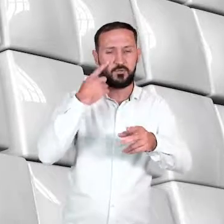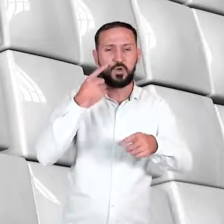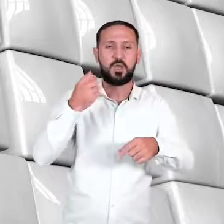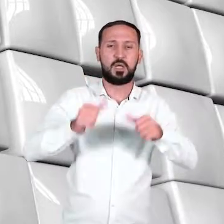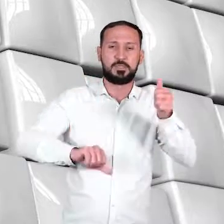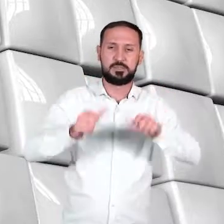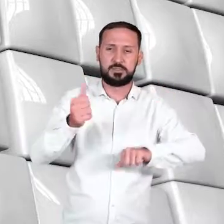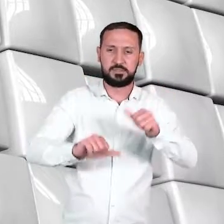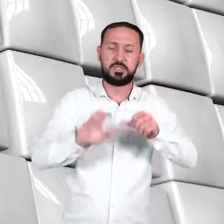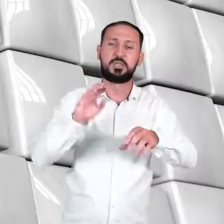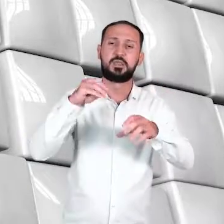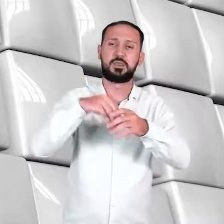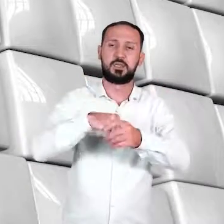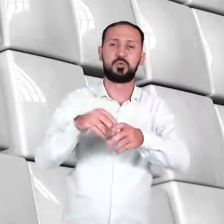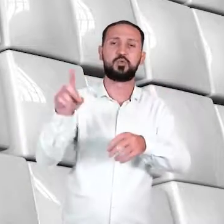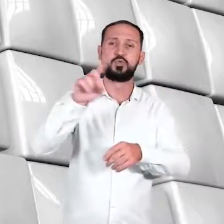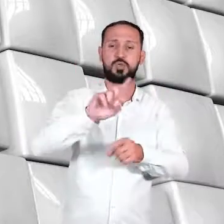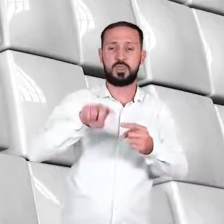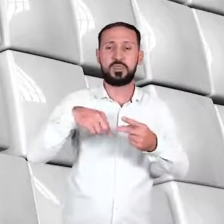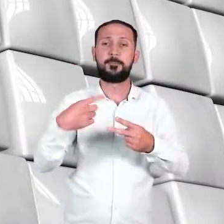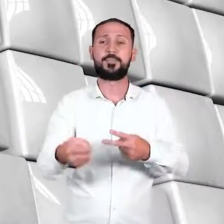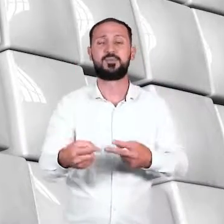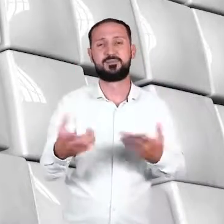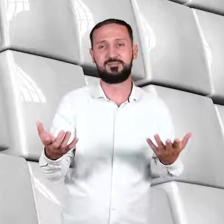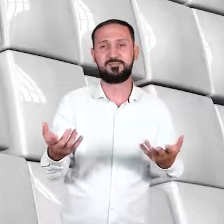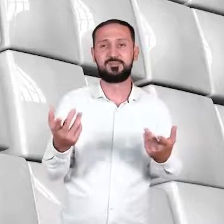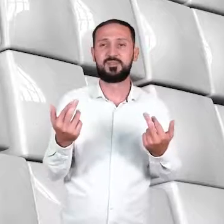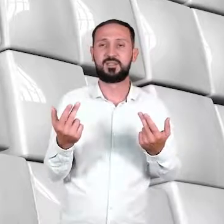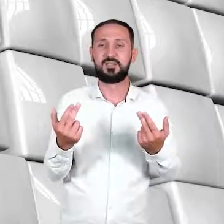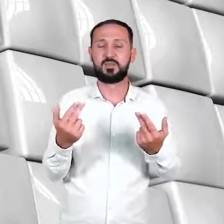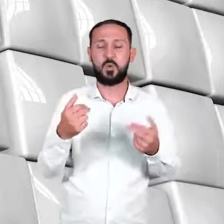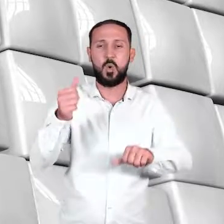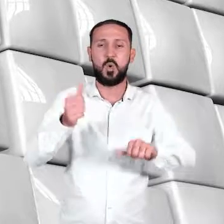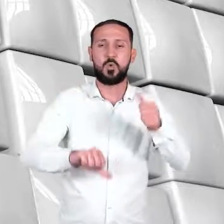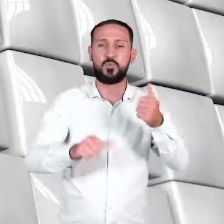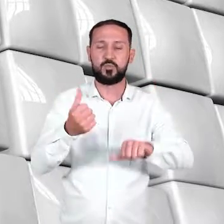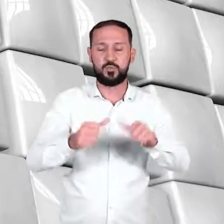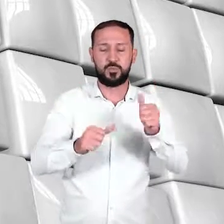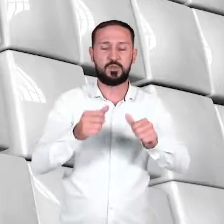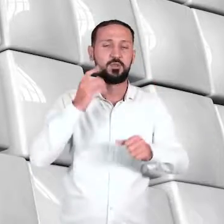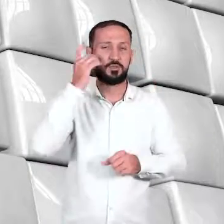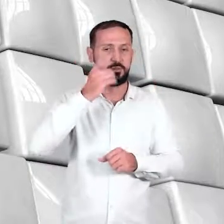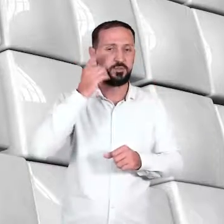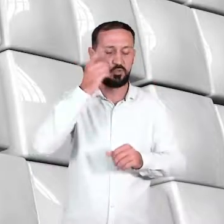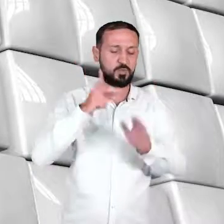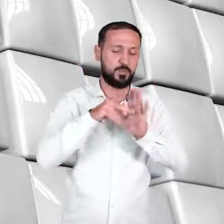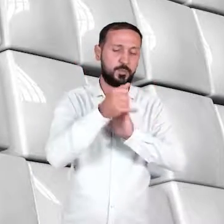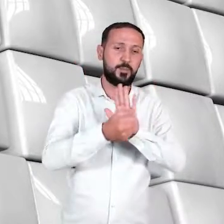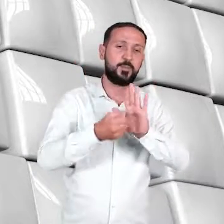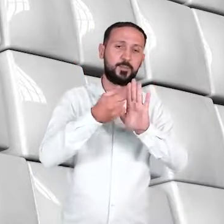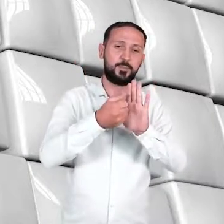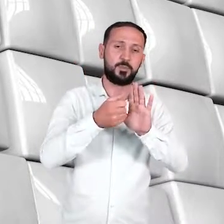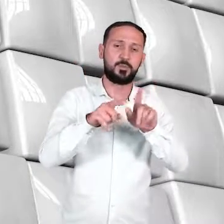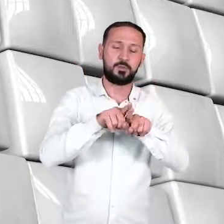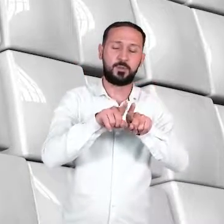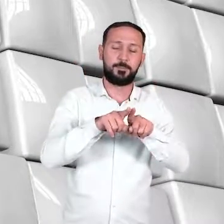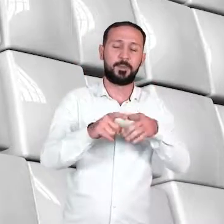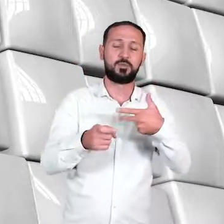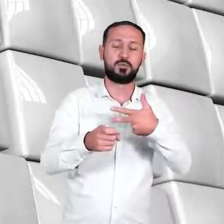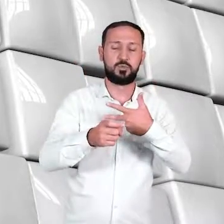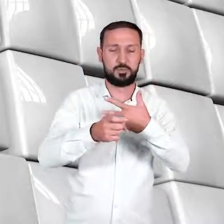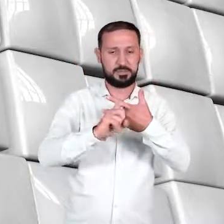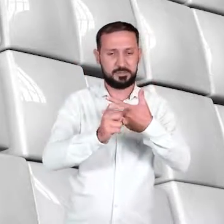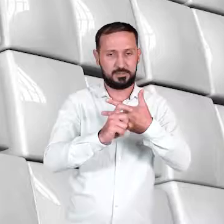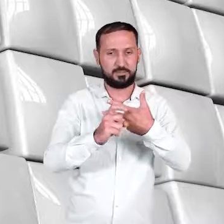ser analisada já na sessão do dia seguinte, bem como a análise pelos deputados de projeto do Executivo